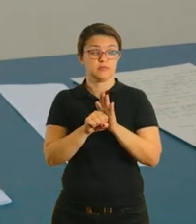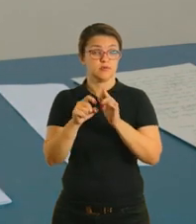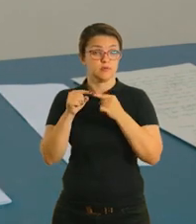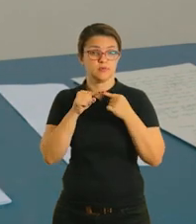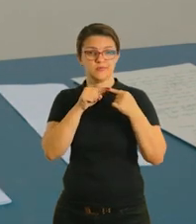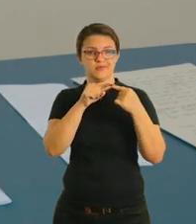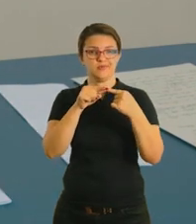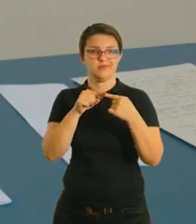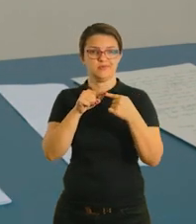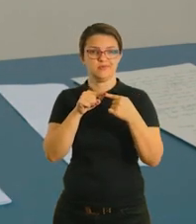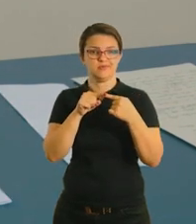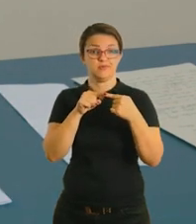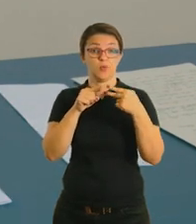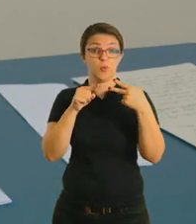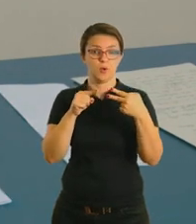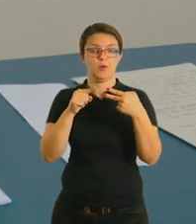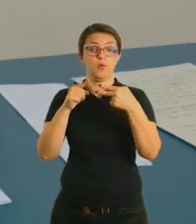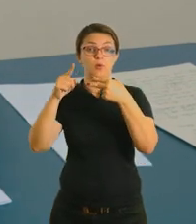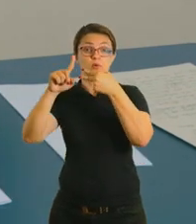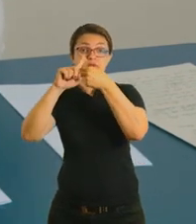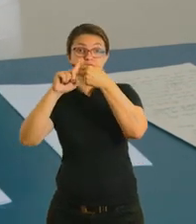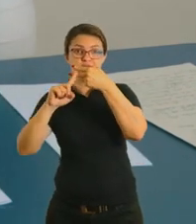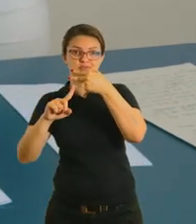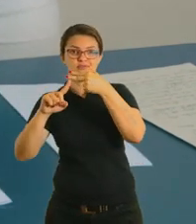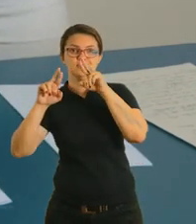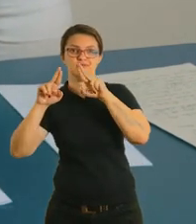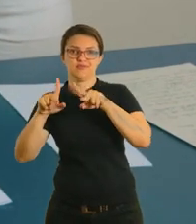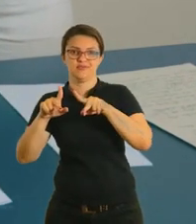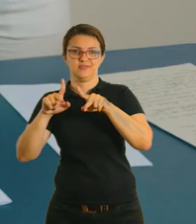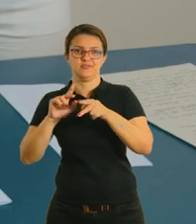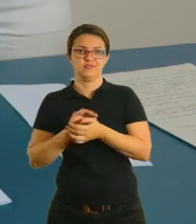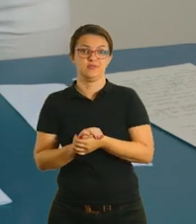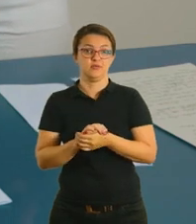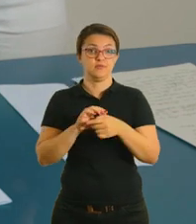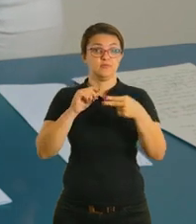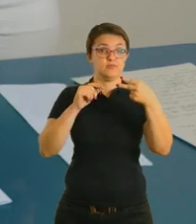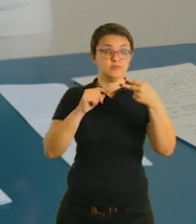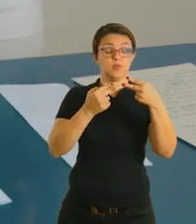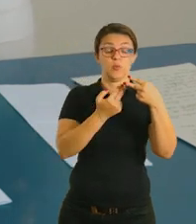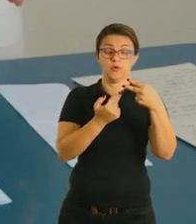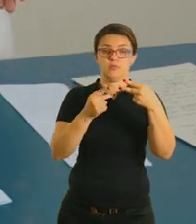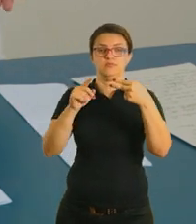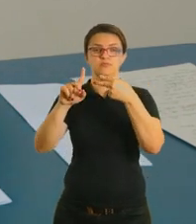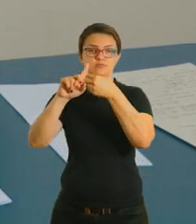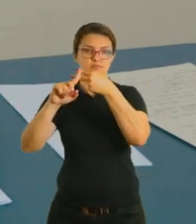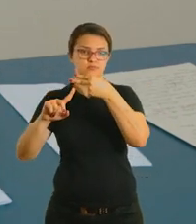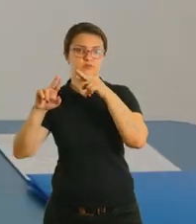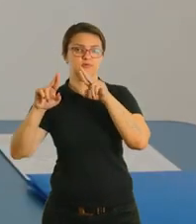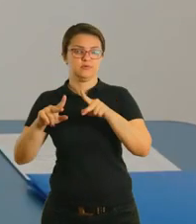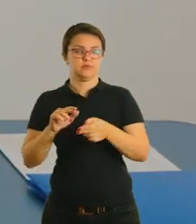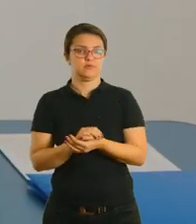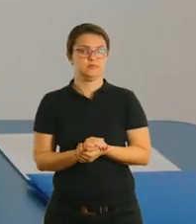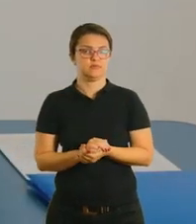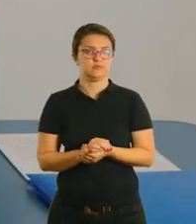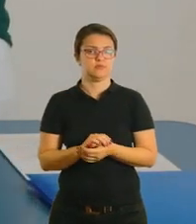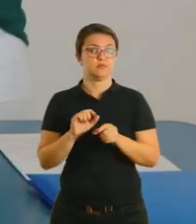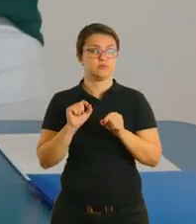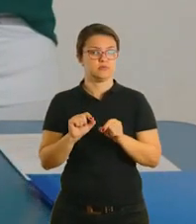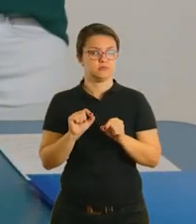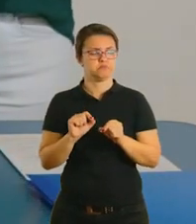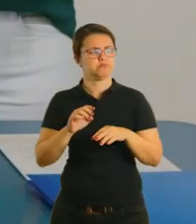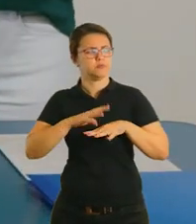tipo de relação no espaço em branco entre as sentenças: diferente ou igual. As sentenças matemáticas, crianças, elas